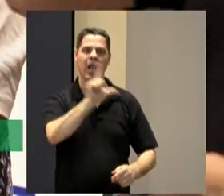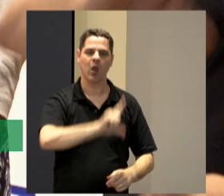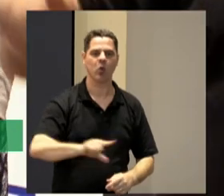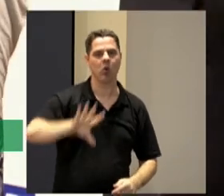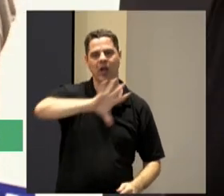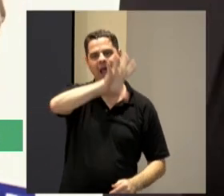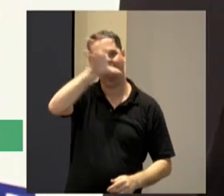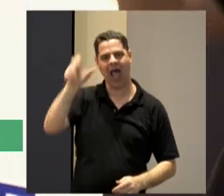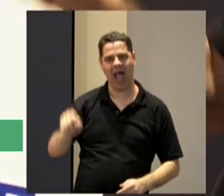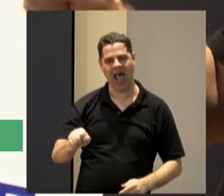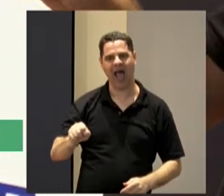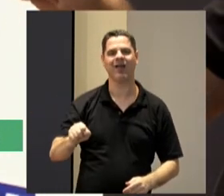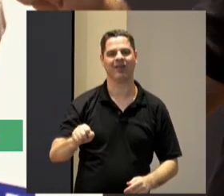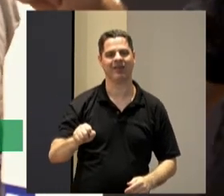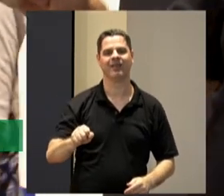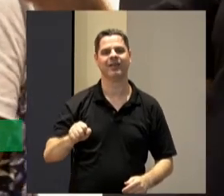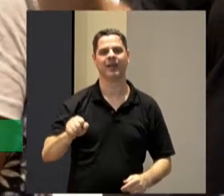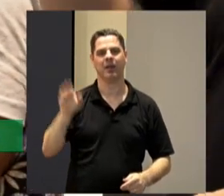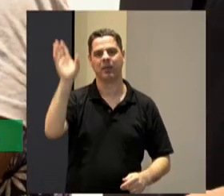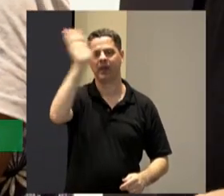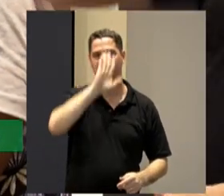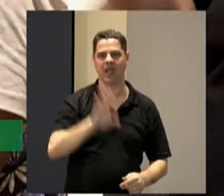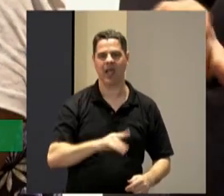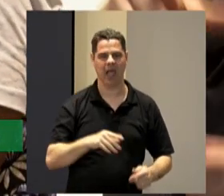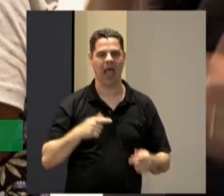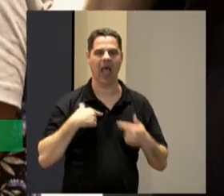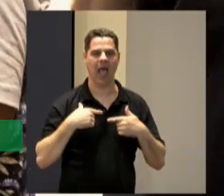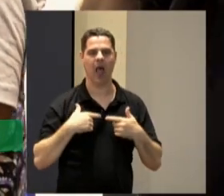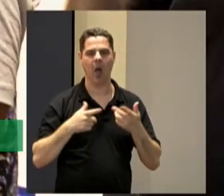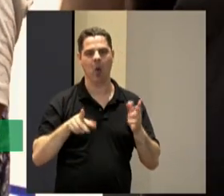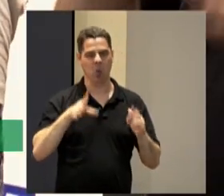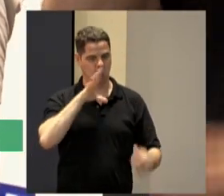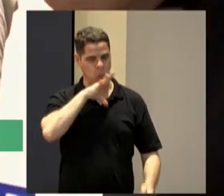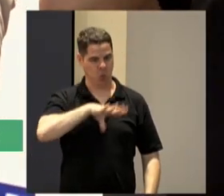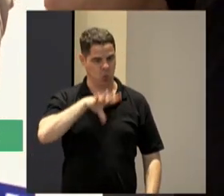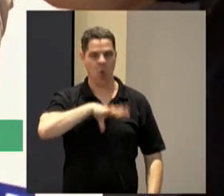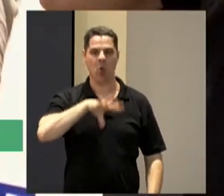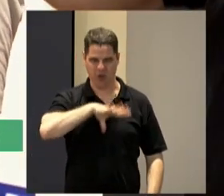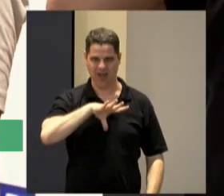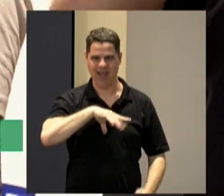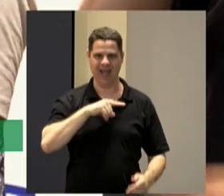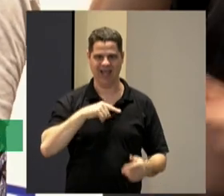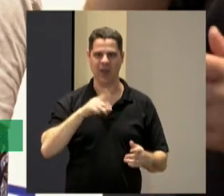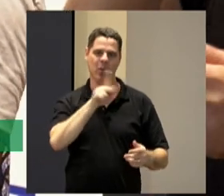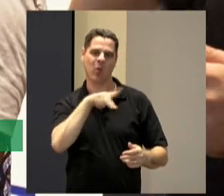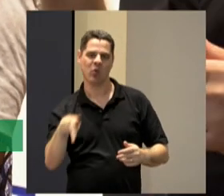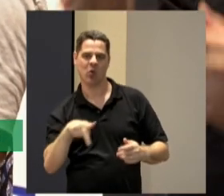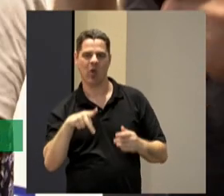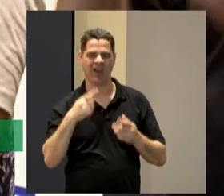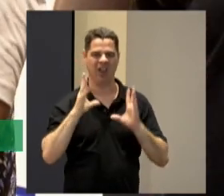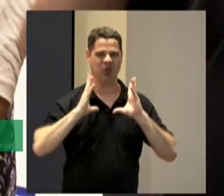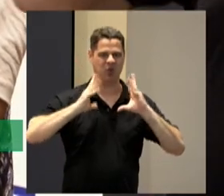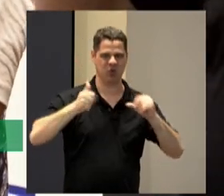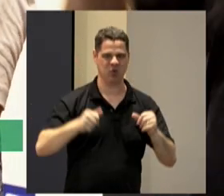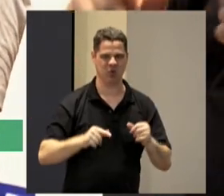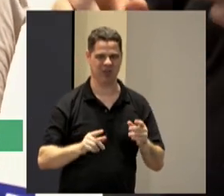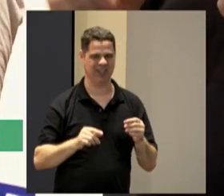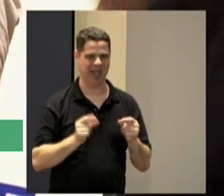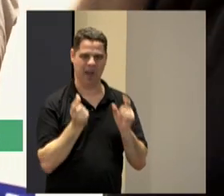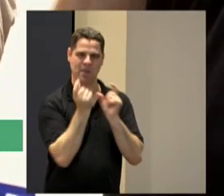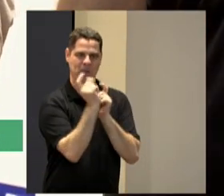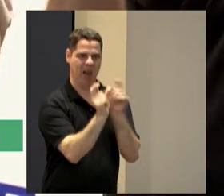literatura afro-brasileira. As professoras de língua portuguesa começam a perceber que nem tudo é só